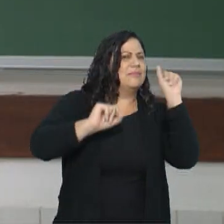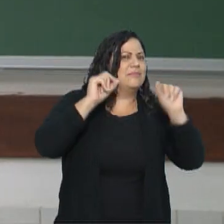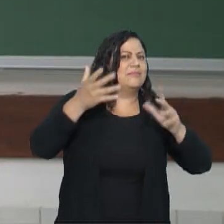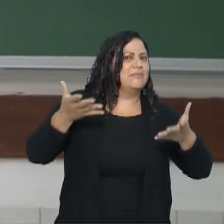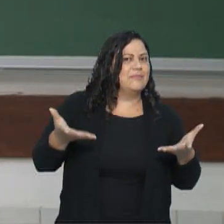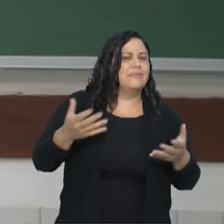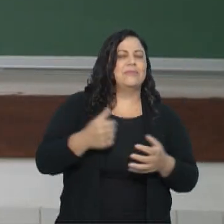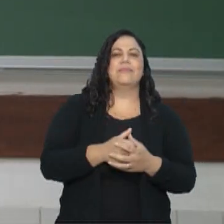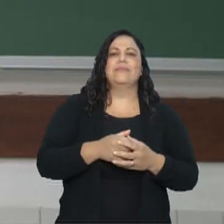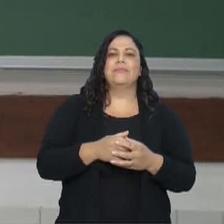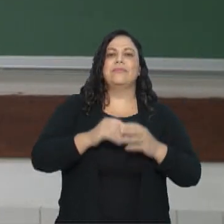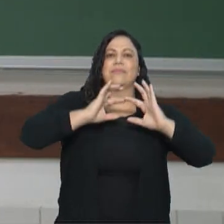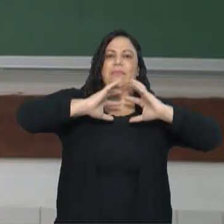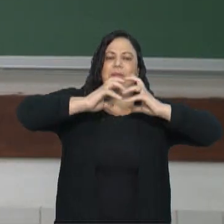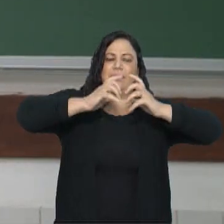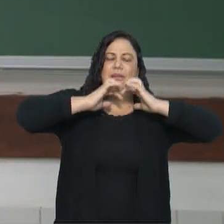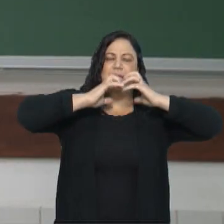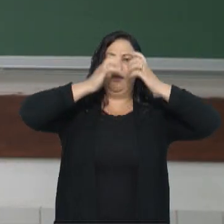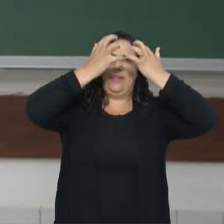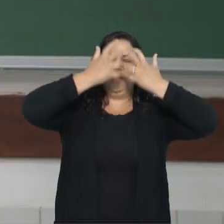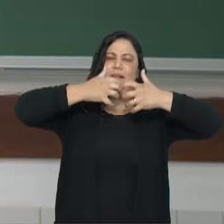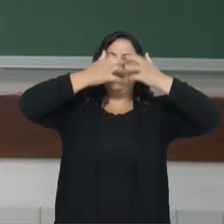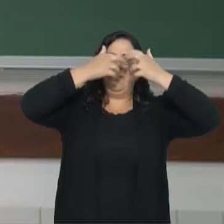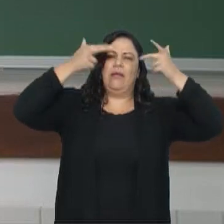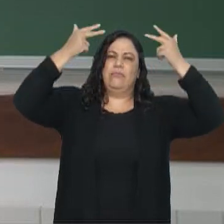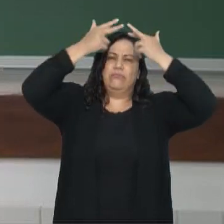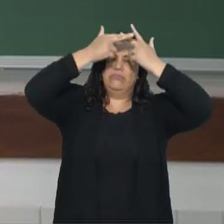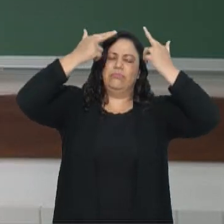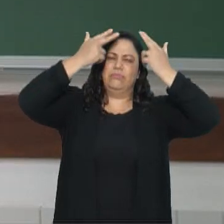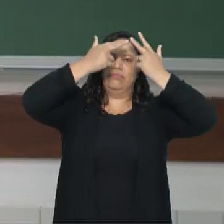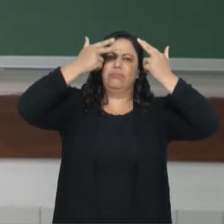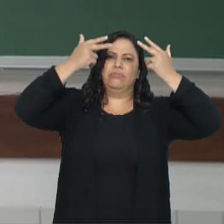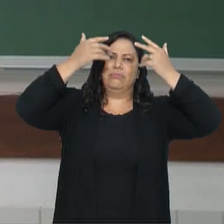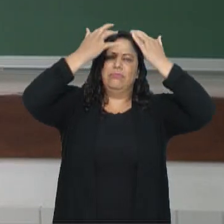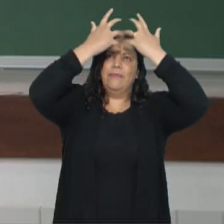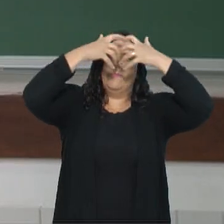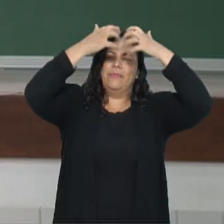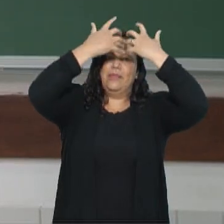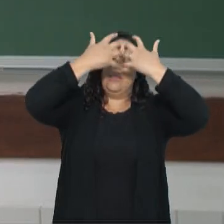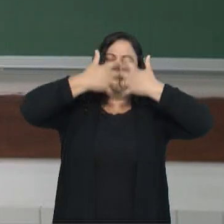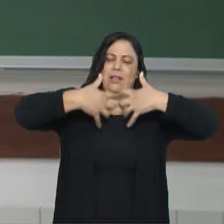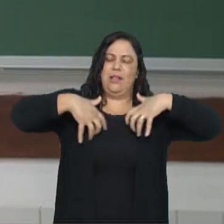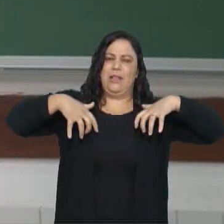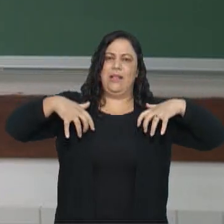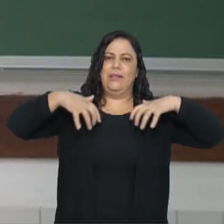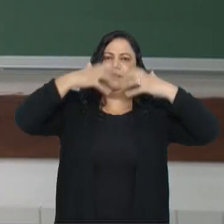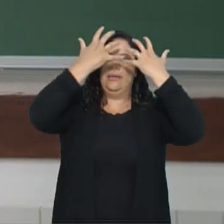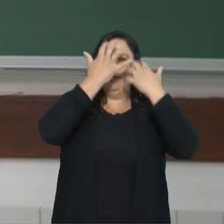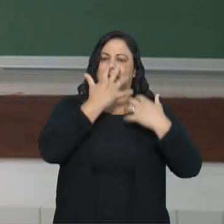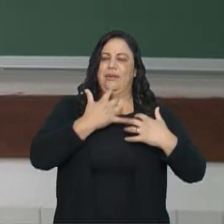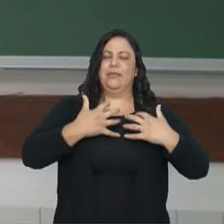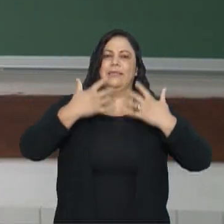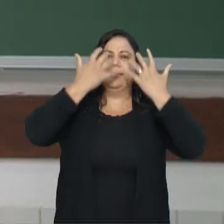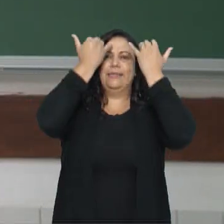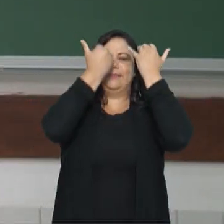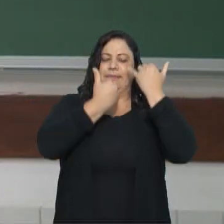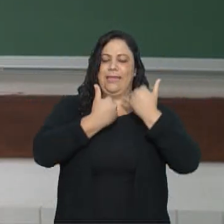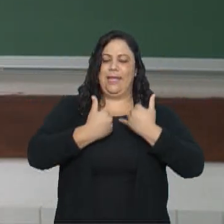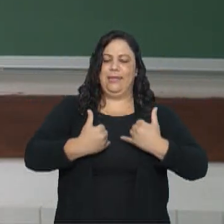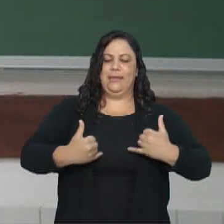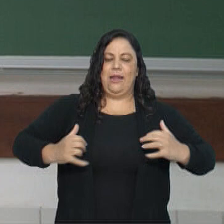A divisão do sistema nervoso em central e periférico. Perfeito? Pega o